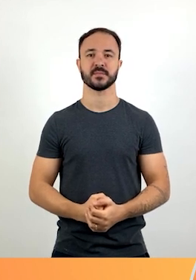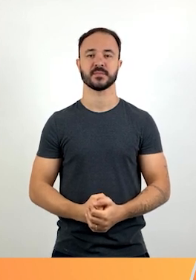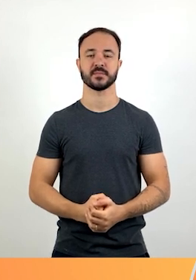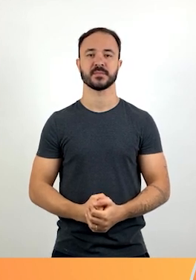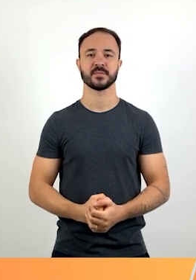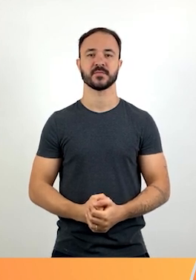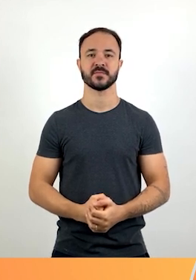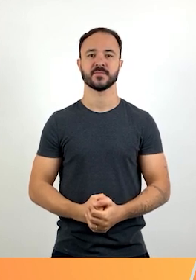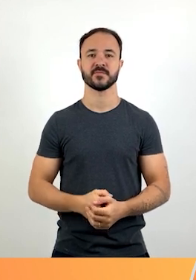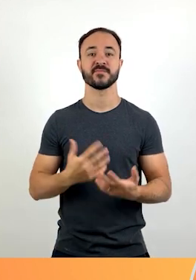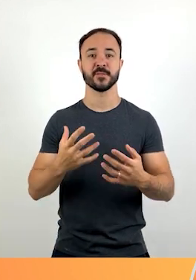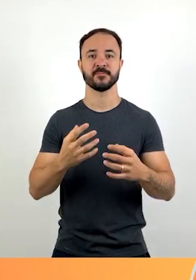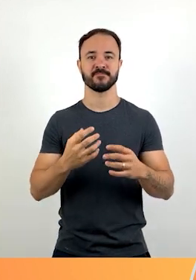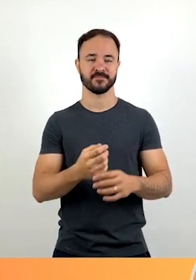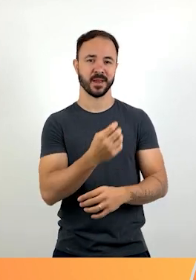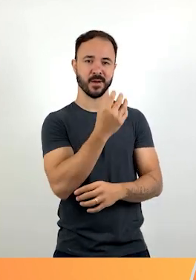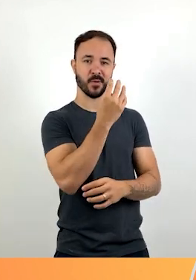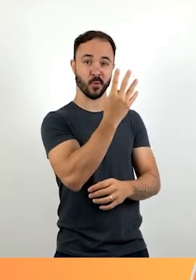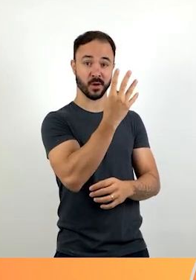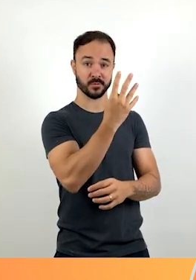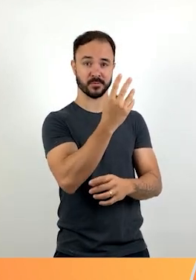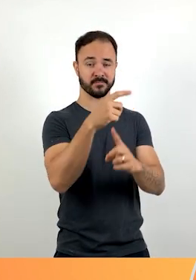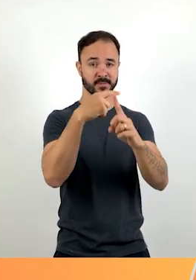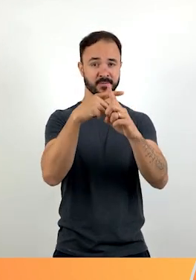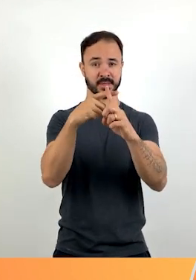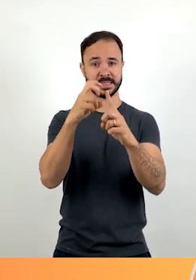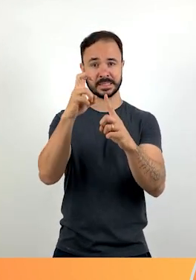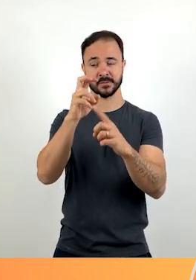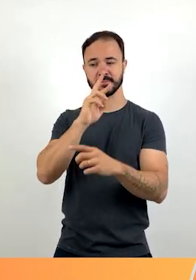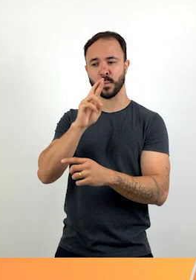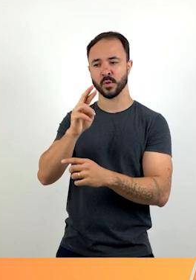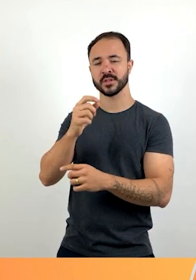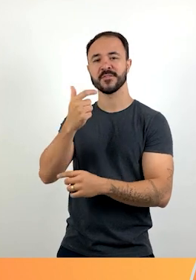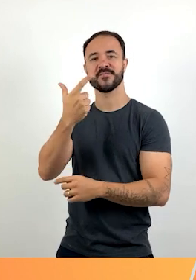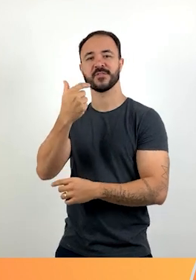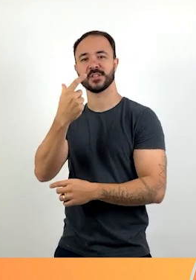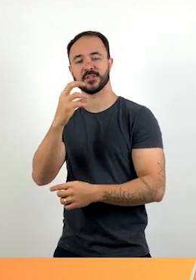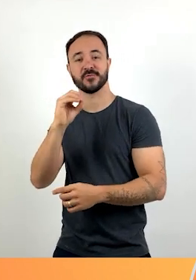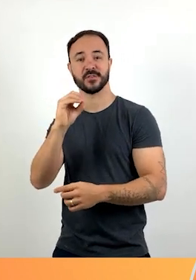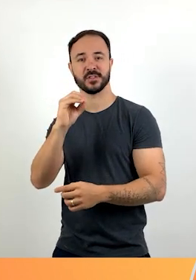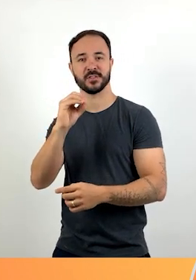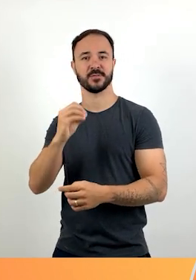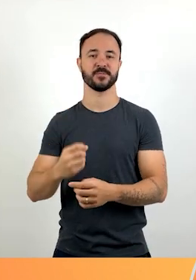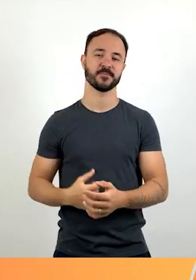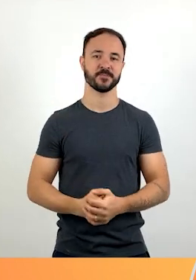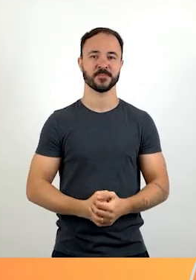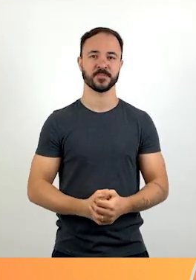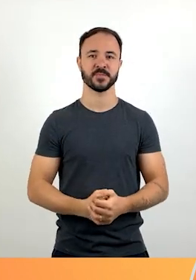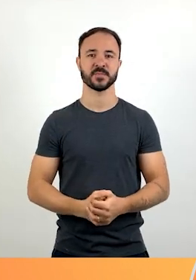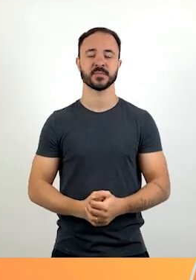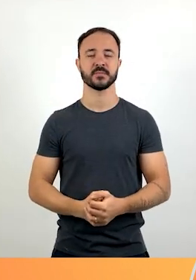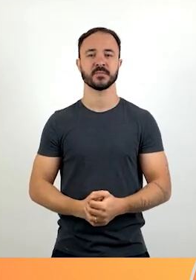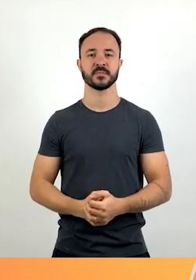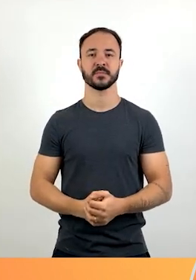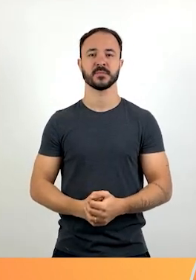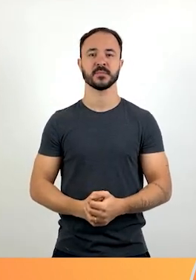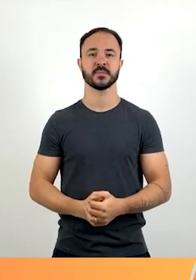MMC. Então, 5 vezes 4 é 20. 20 dividido para 4 é 5. 5 vezes